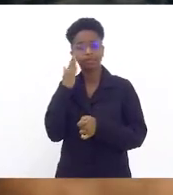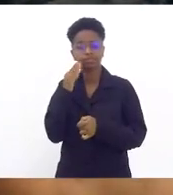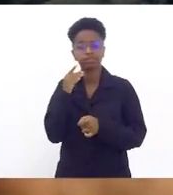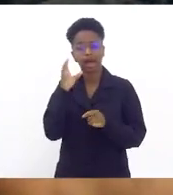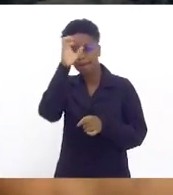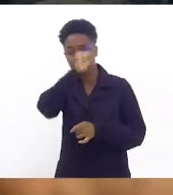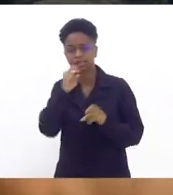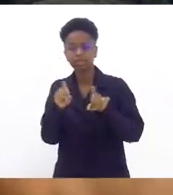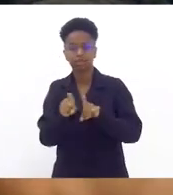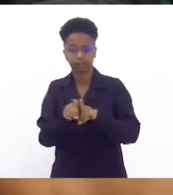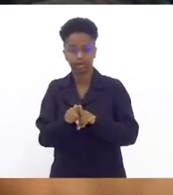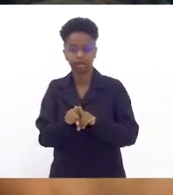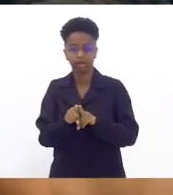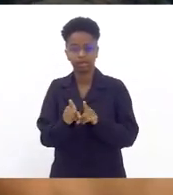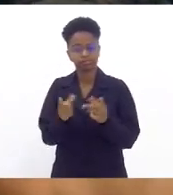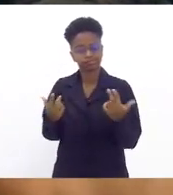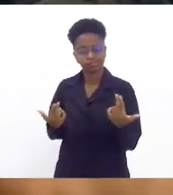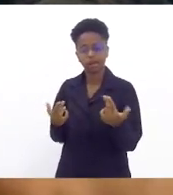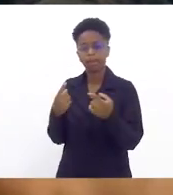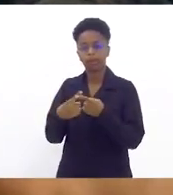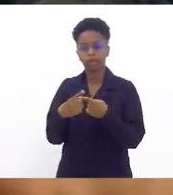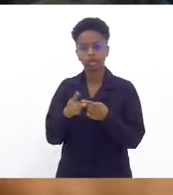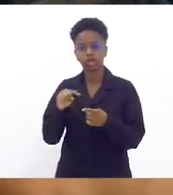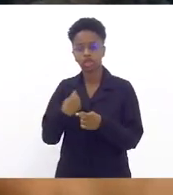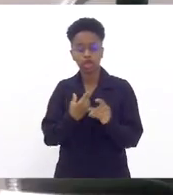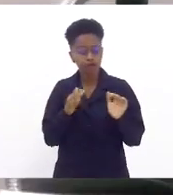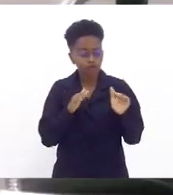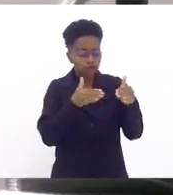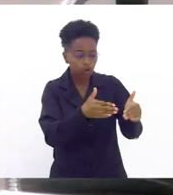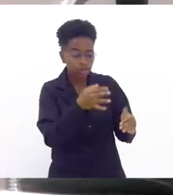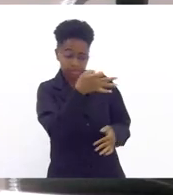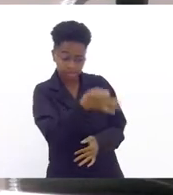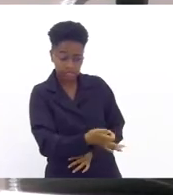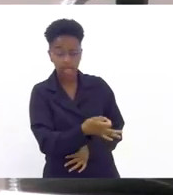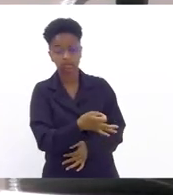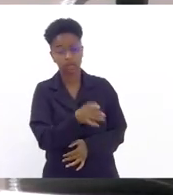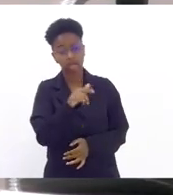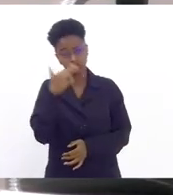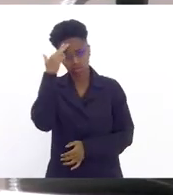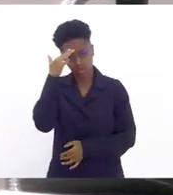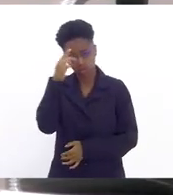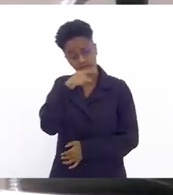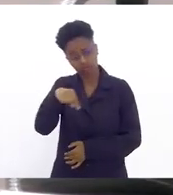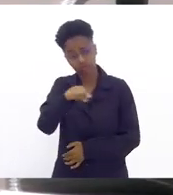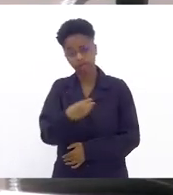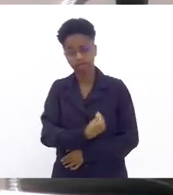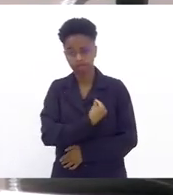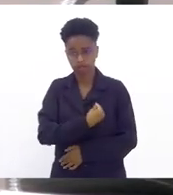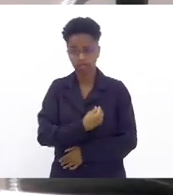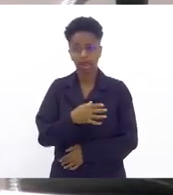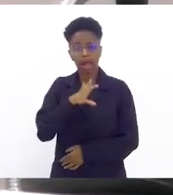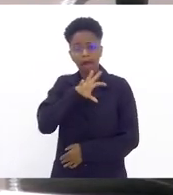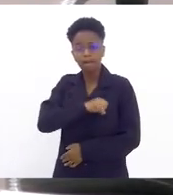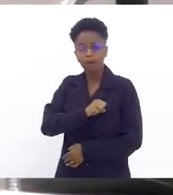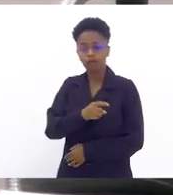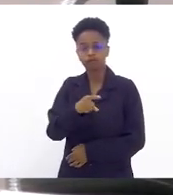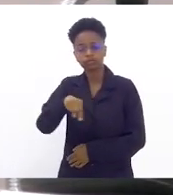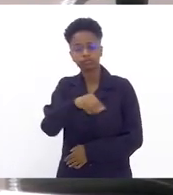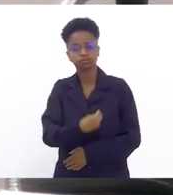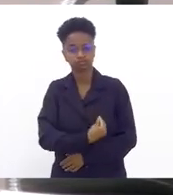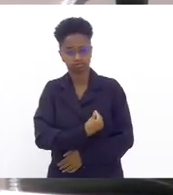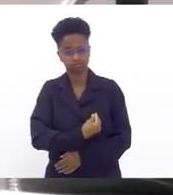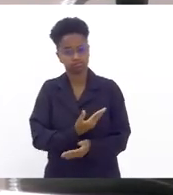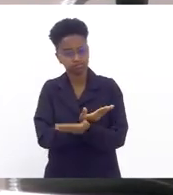é que a gente tá em prova de certo do correto do que é o sonho da vida de vocês é a paixão da vida de vocês e